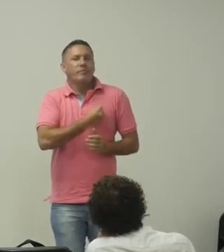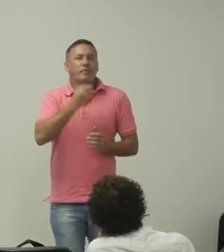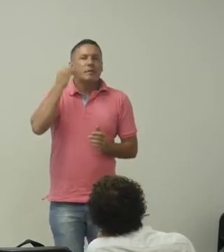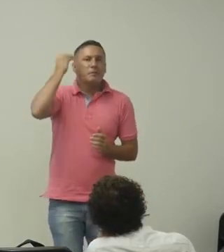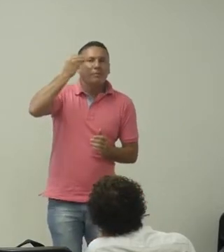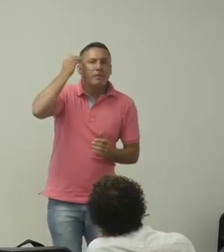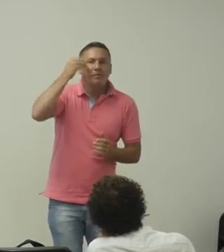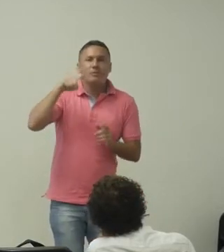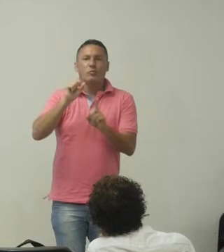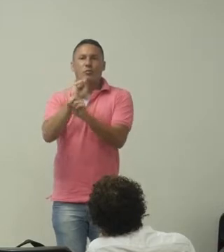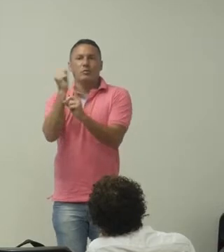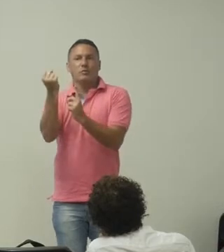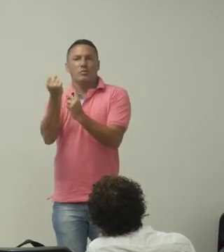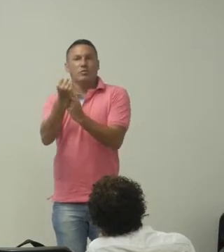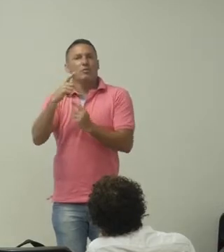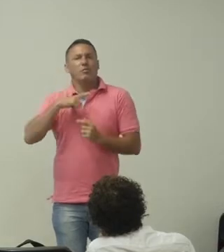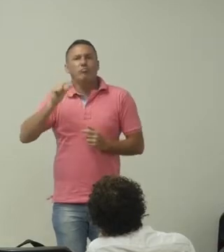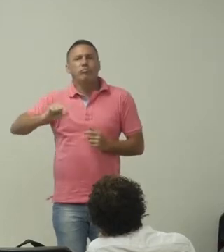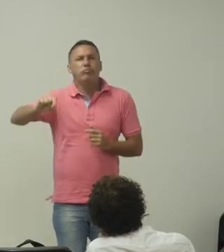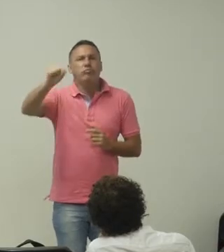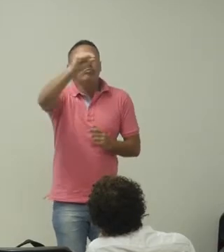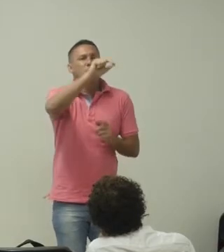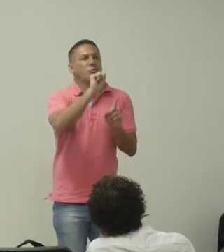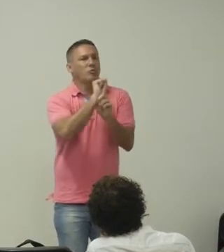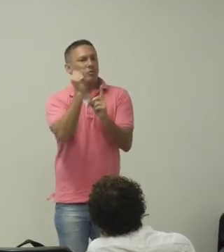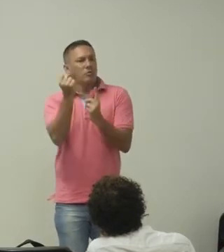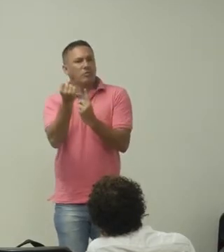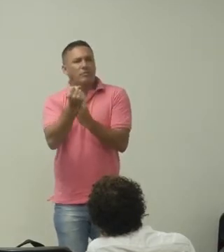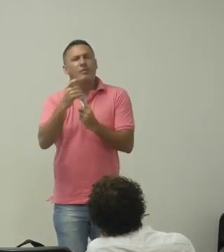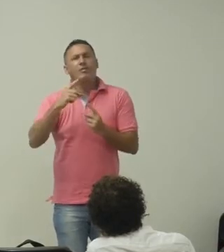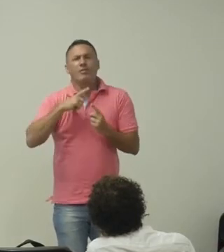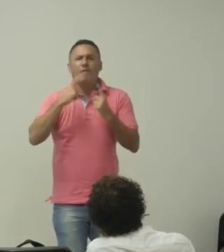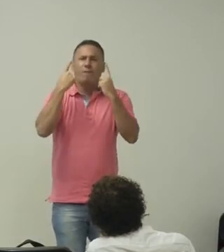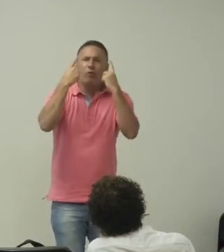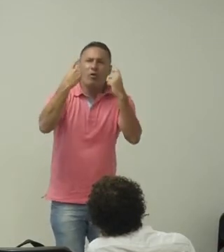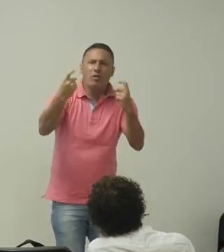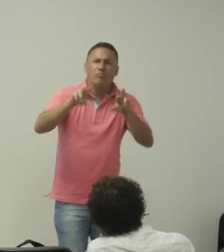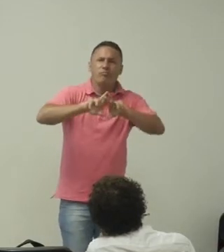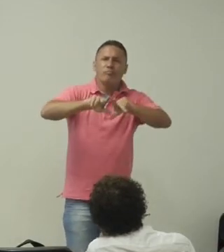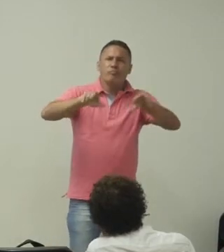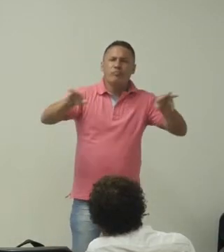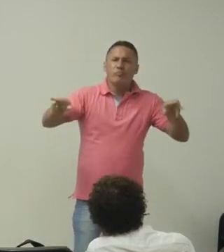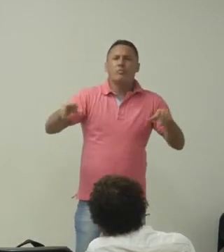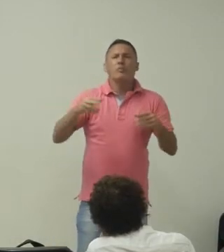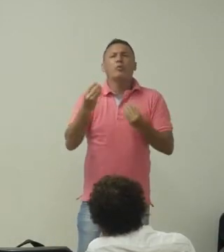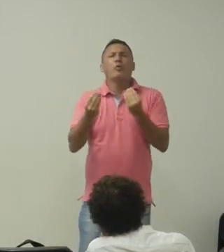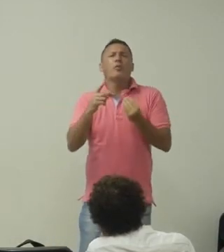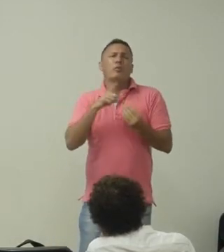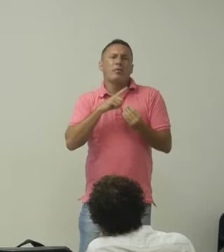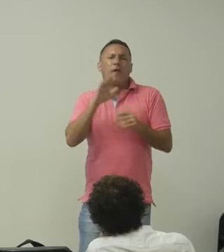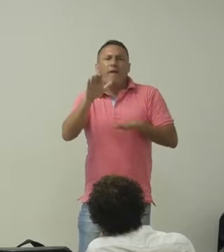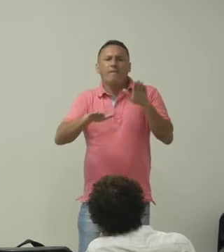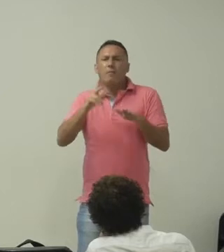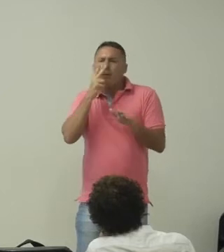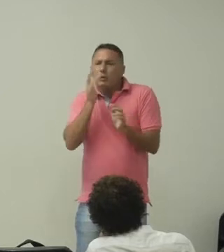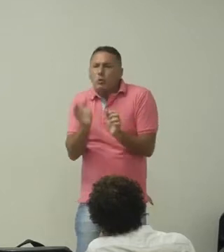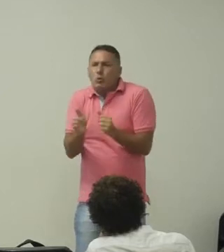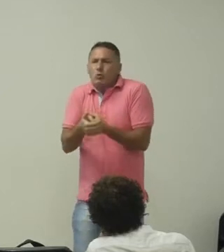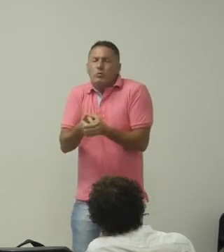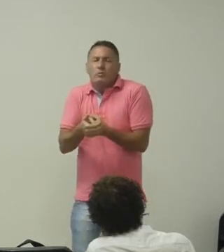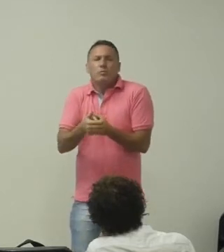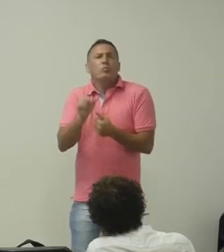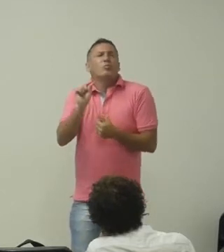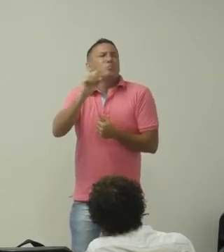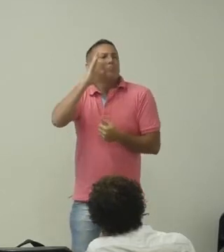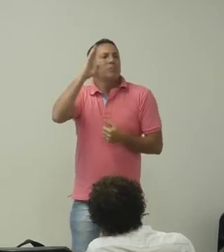diferentes ambientes em que estamos inseridas. Os diversos tipos de violência, sofrido por vezes de forma silenciosa, principalmente pelas